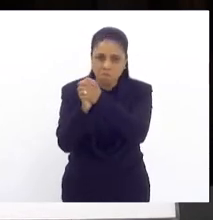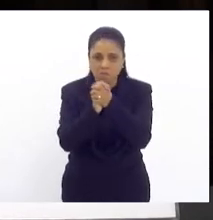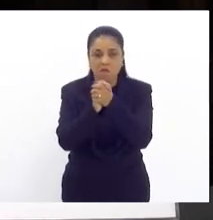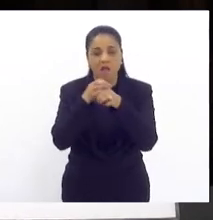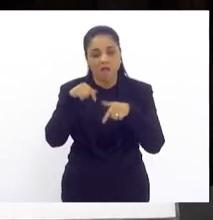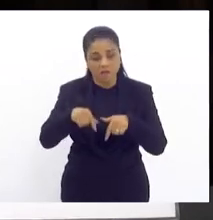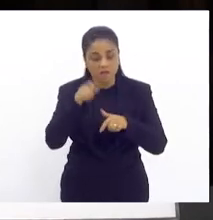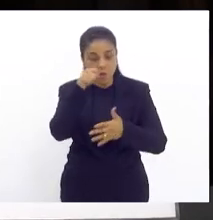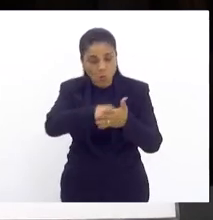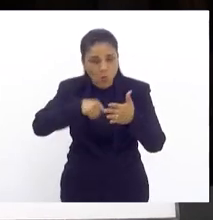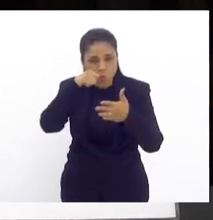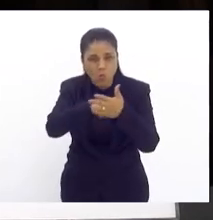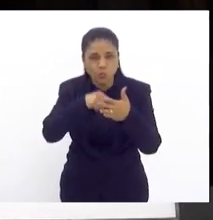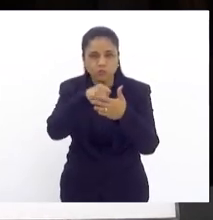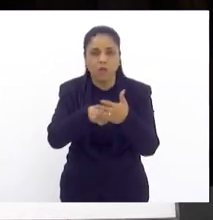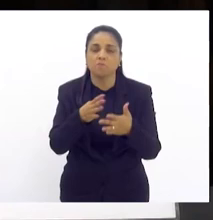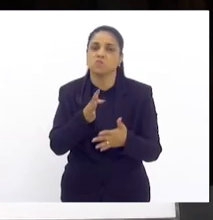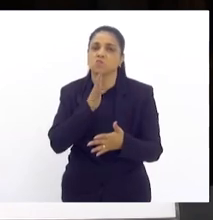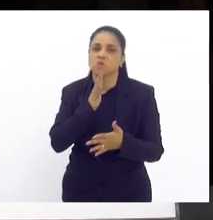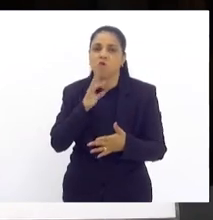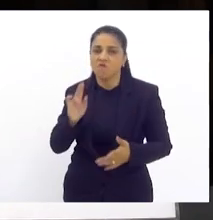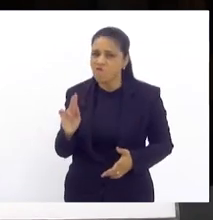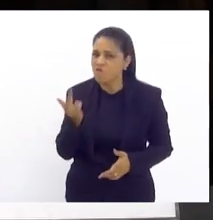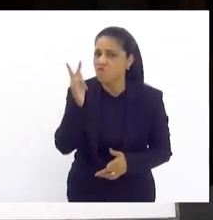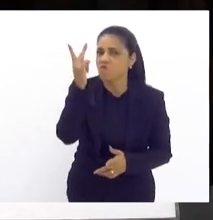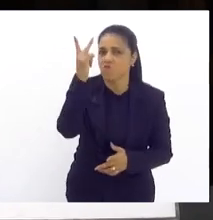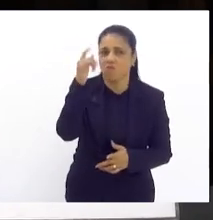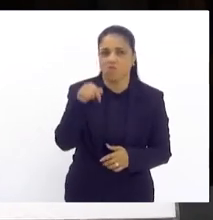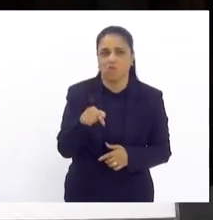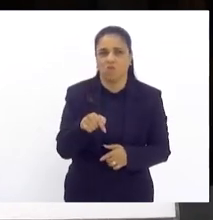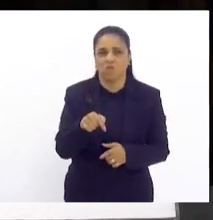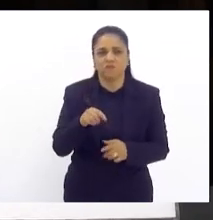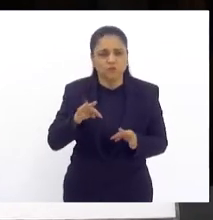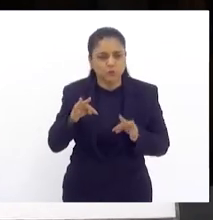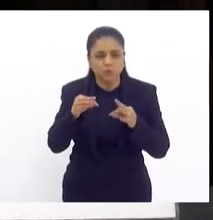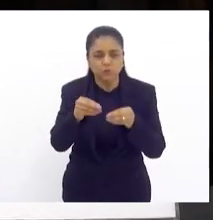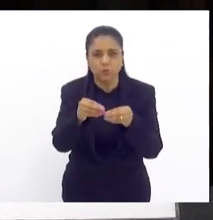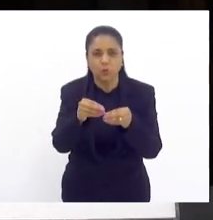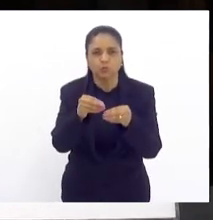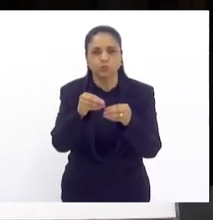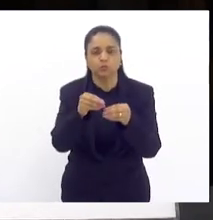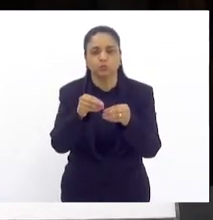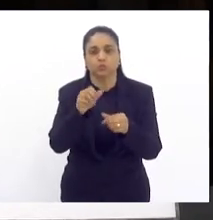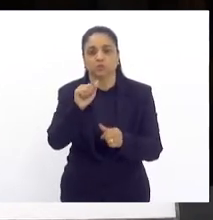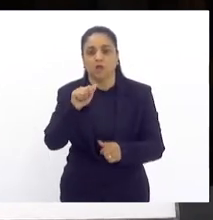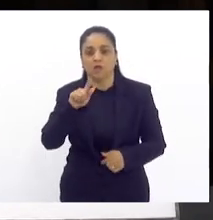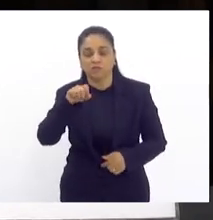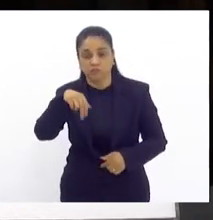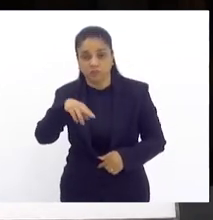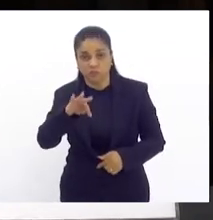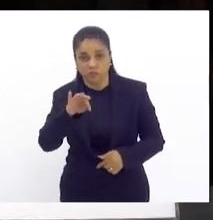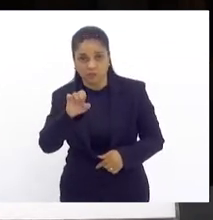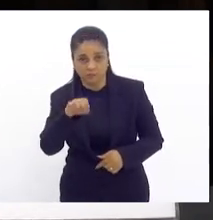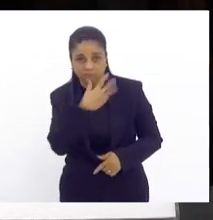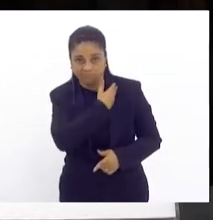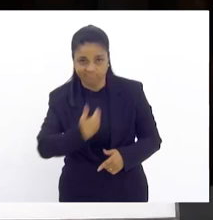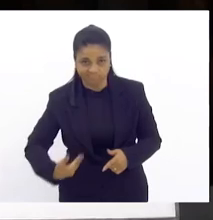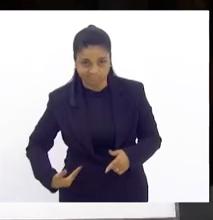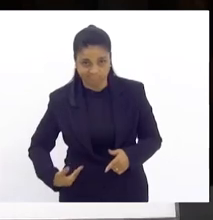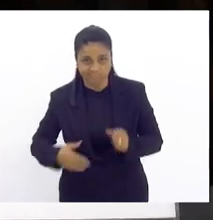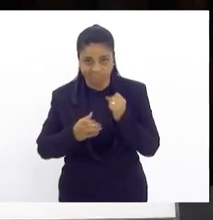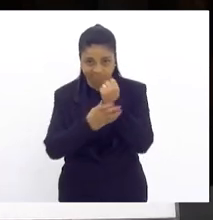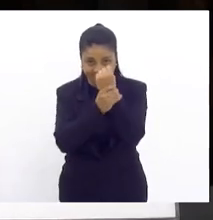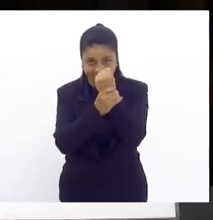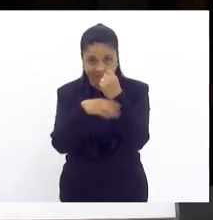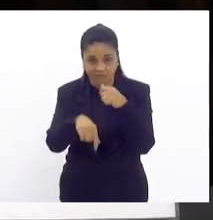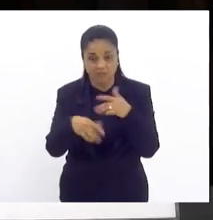pelo reconhecimento, pela valorização cada vez mais de todos os agentes da segurança pública, inclusive os que aqui estão,